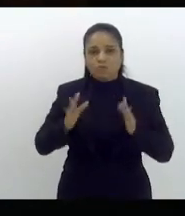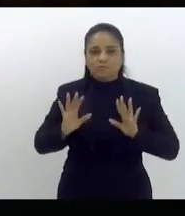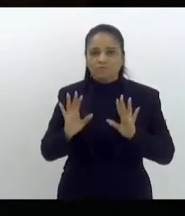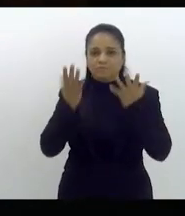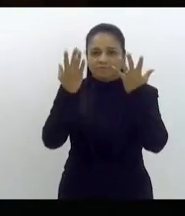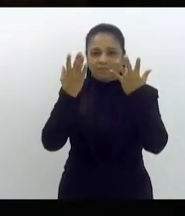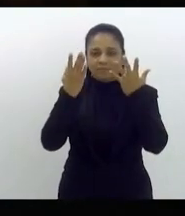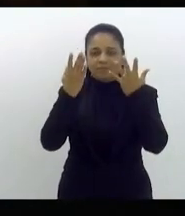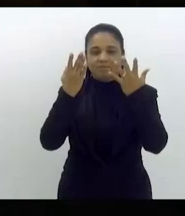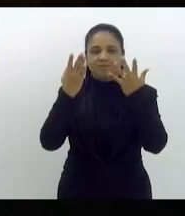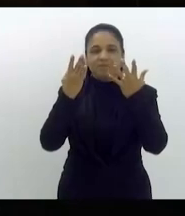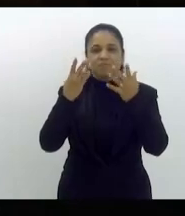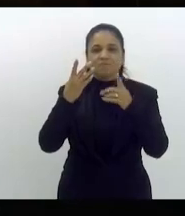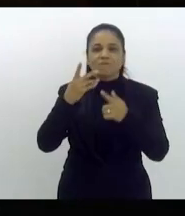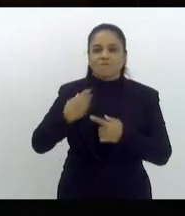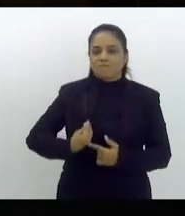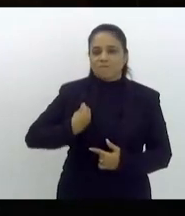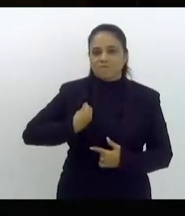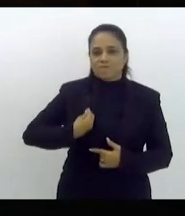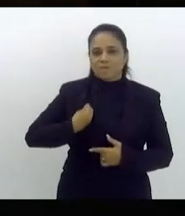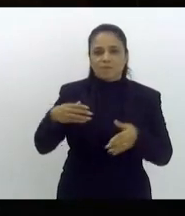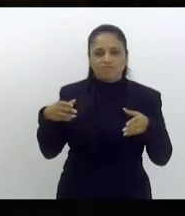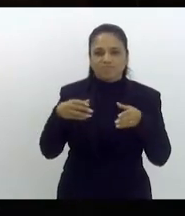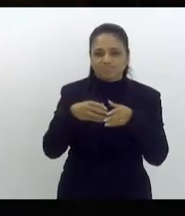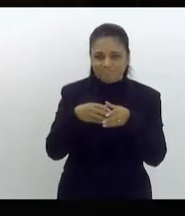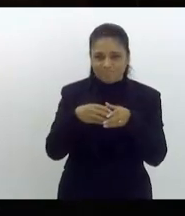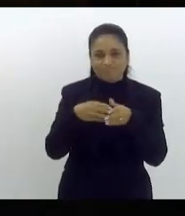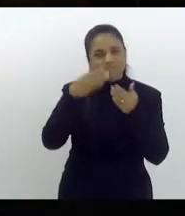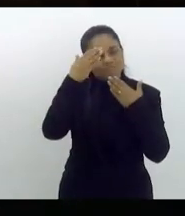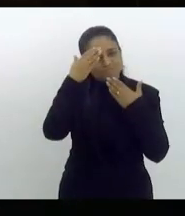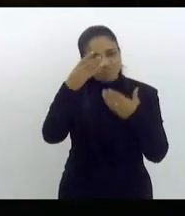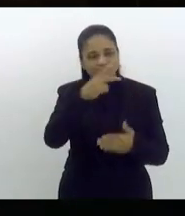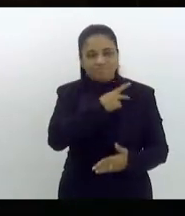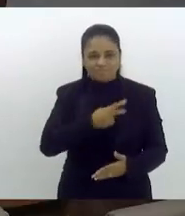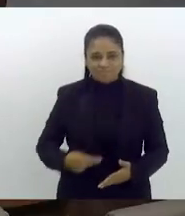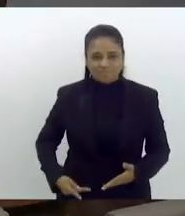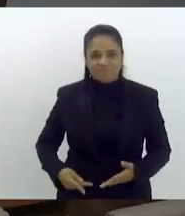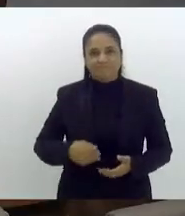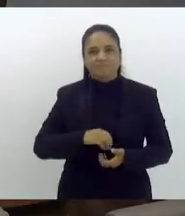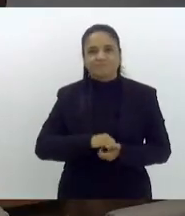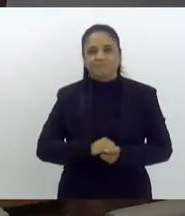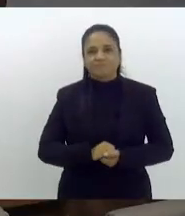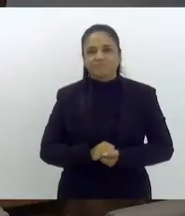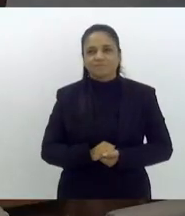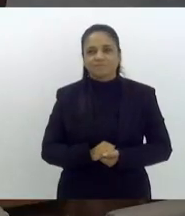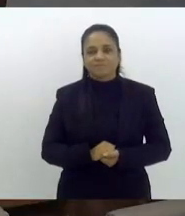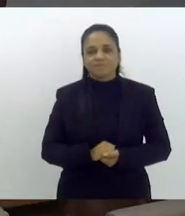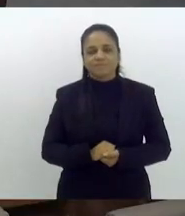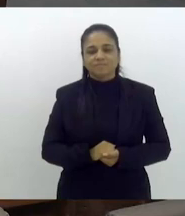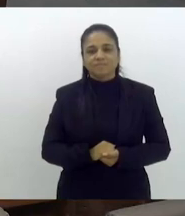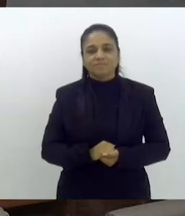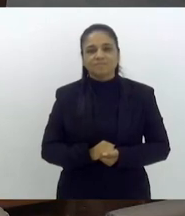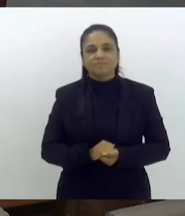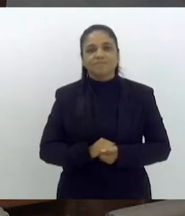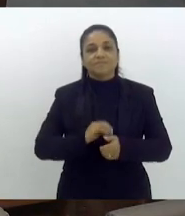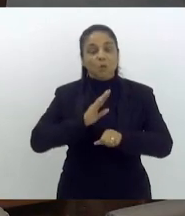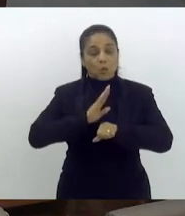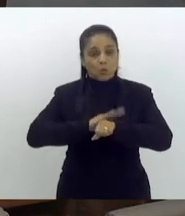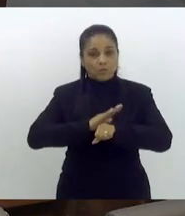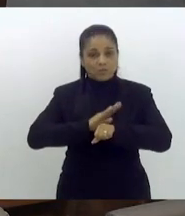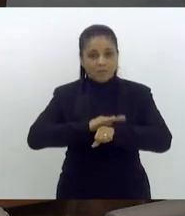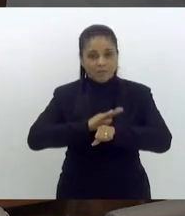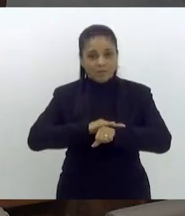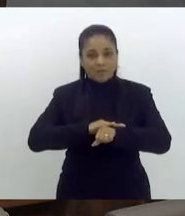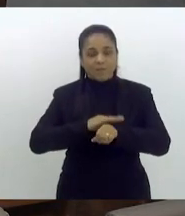de Celebrar as nossas vidas coletivamente Obrigada presidente ainda restando um tempo regimental